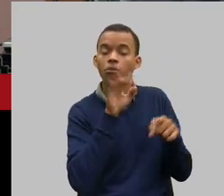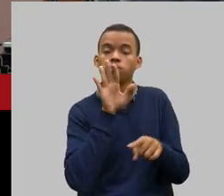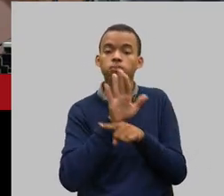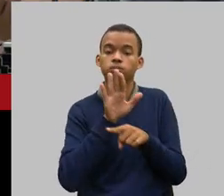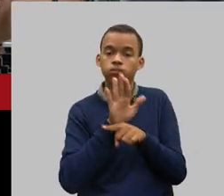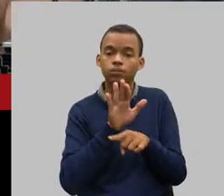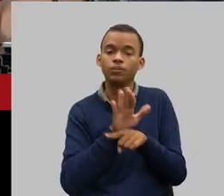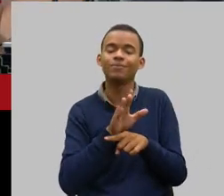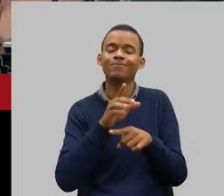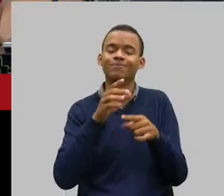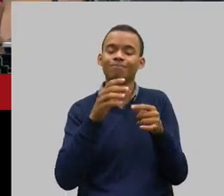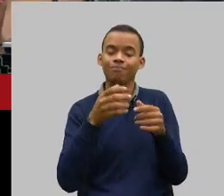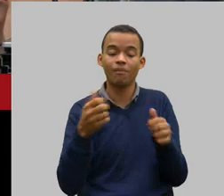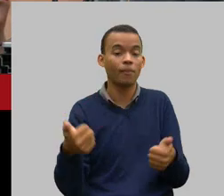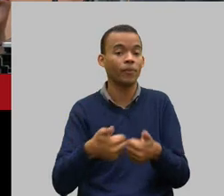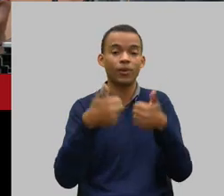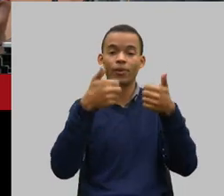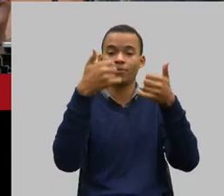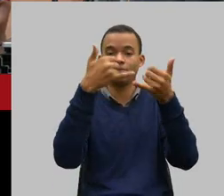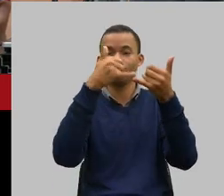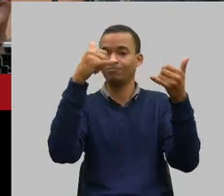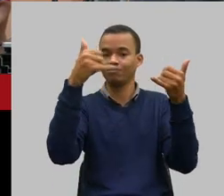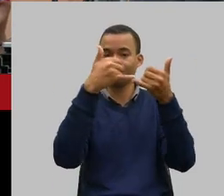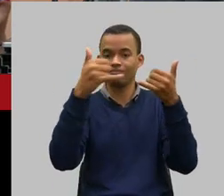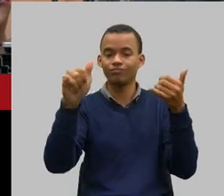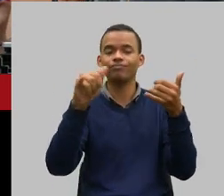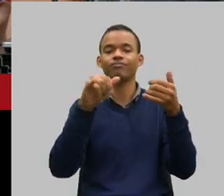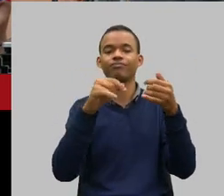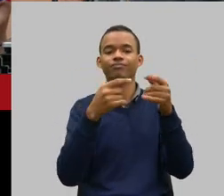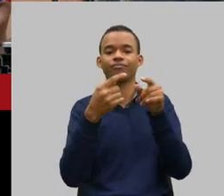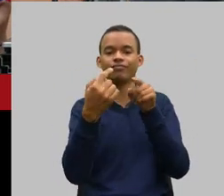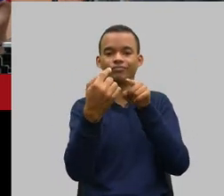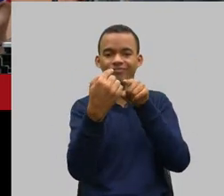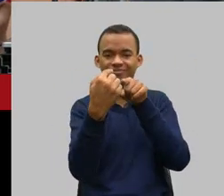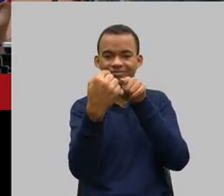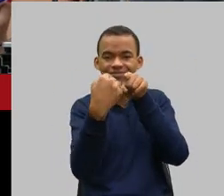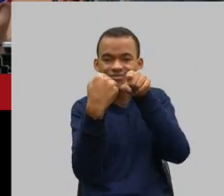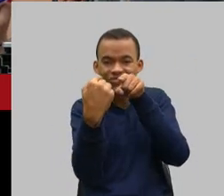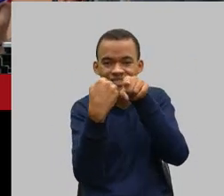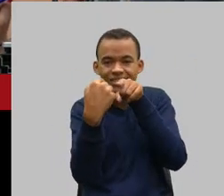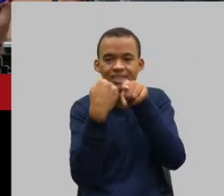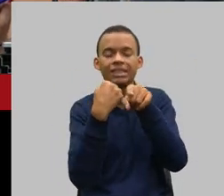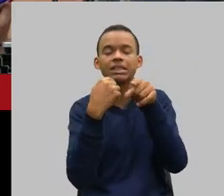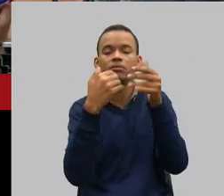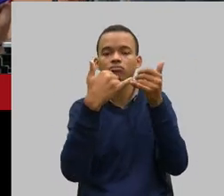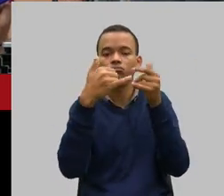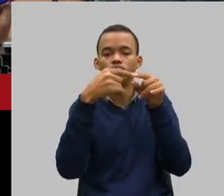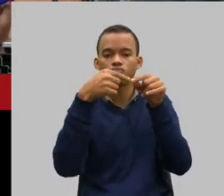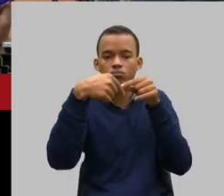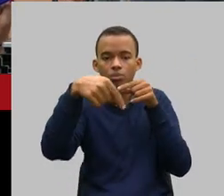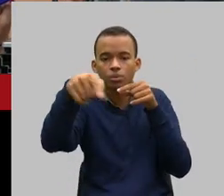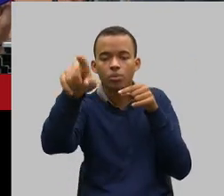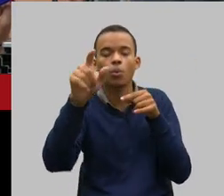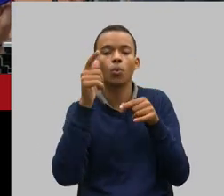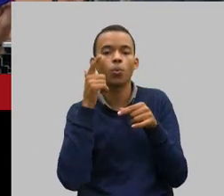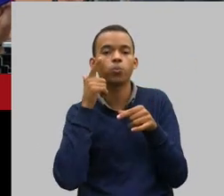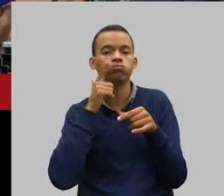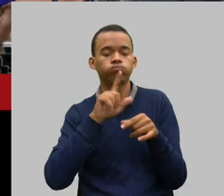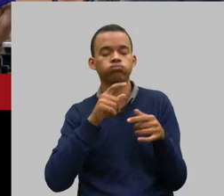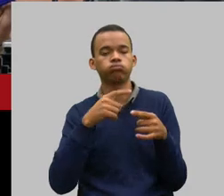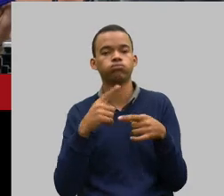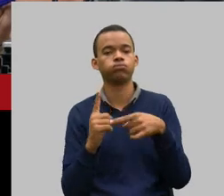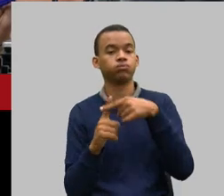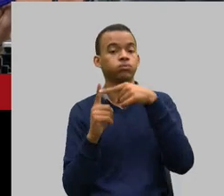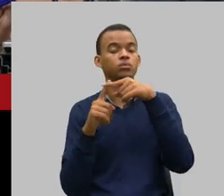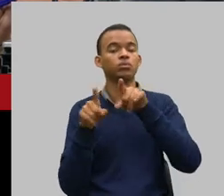condição aí de melhorar a questão do fluxo reverso melhorar a questão dessa dessa